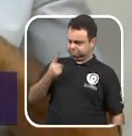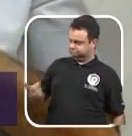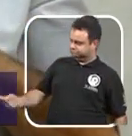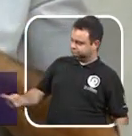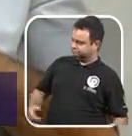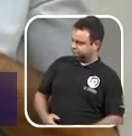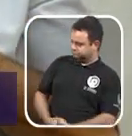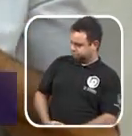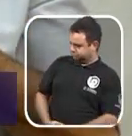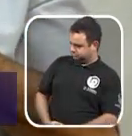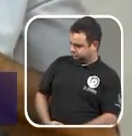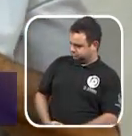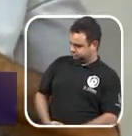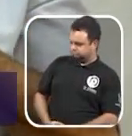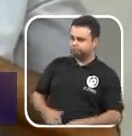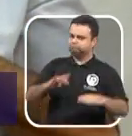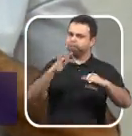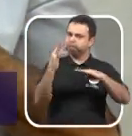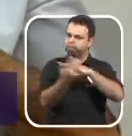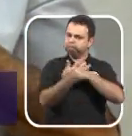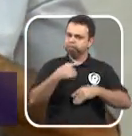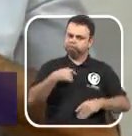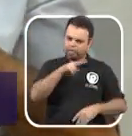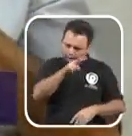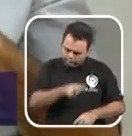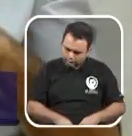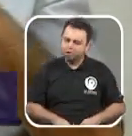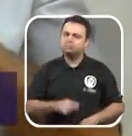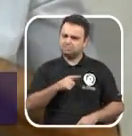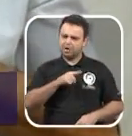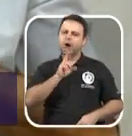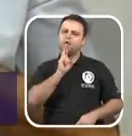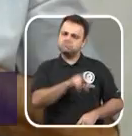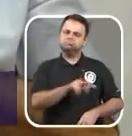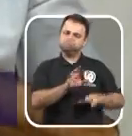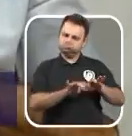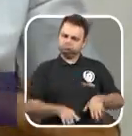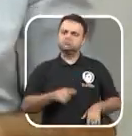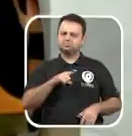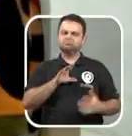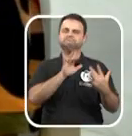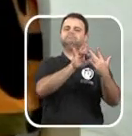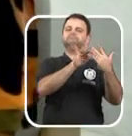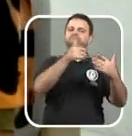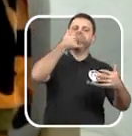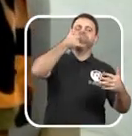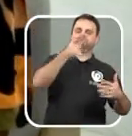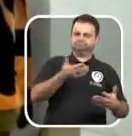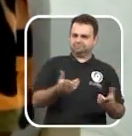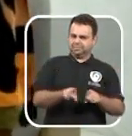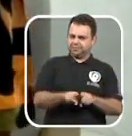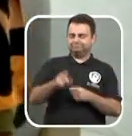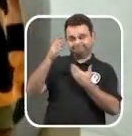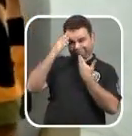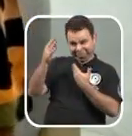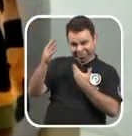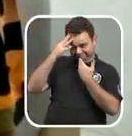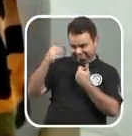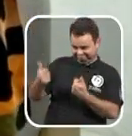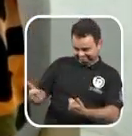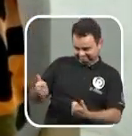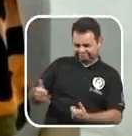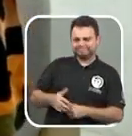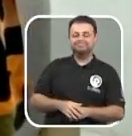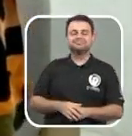mandar mensagem pelas redes sociais que a gente é muito atento com isso, a gente responde, entra em contato. Tá certo. Obrigada, vereador. Eu que agradeço. Bom,